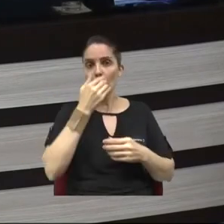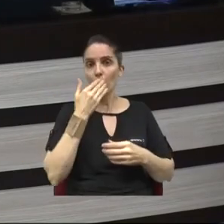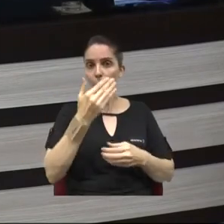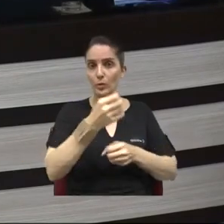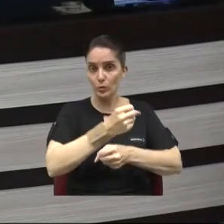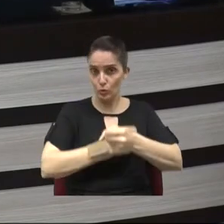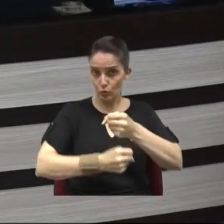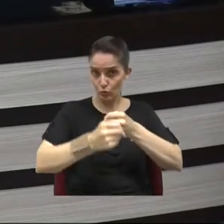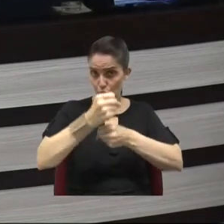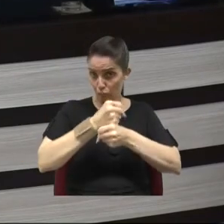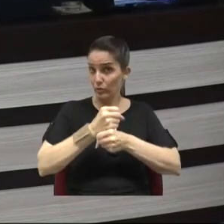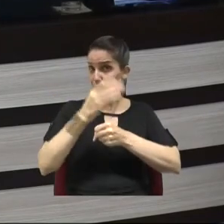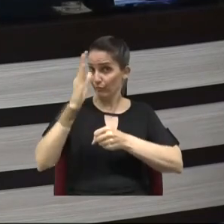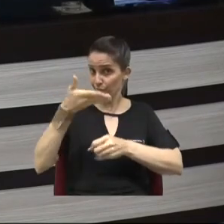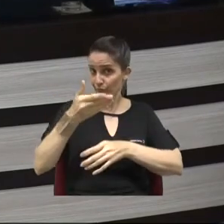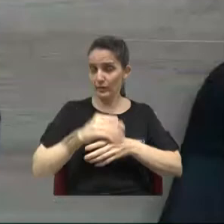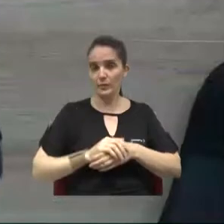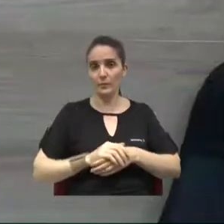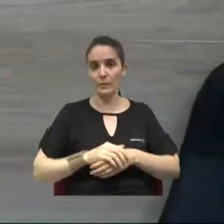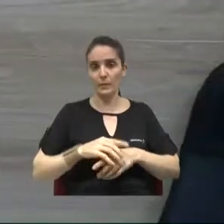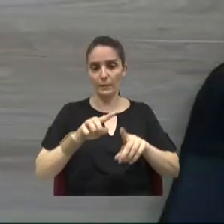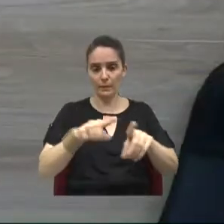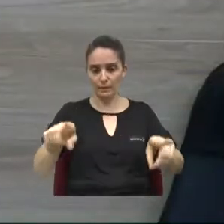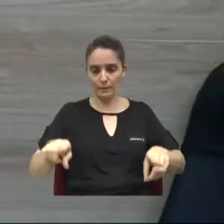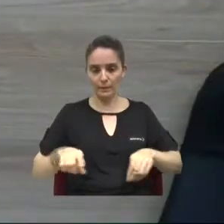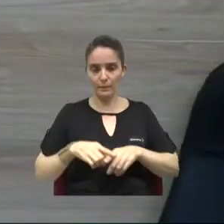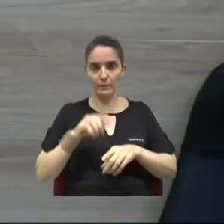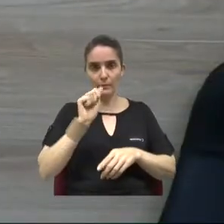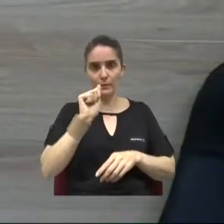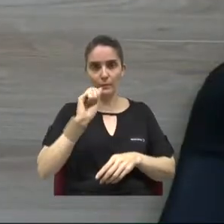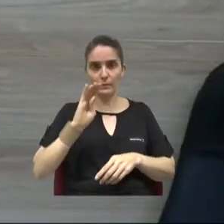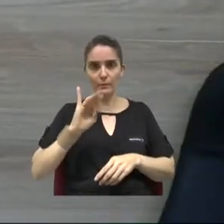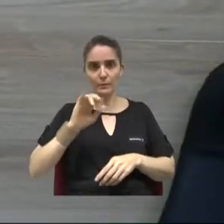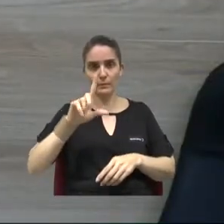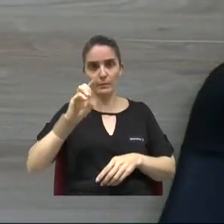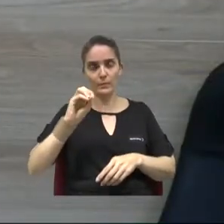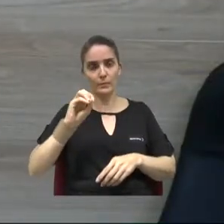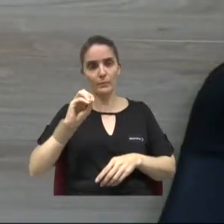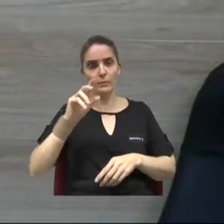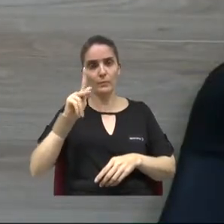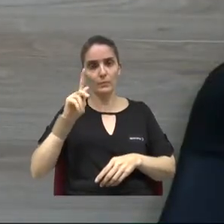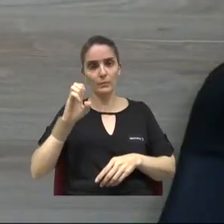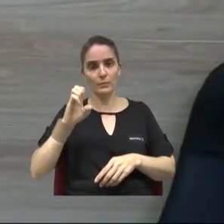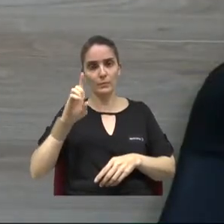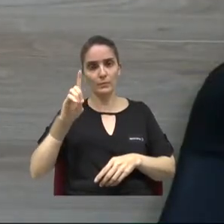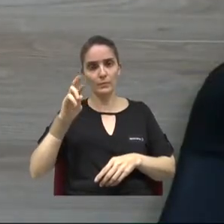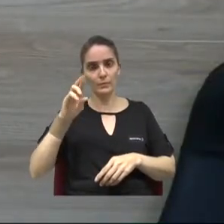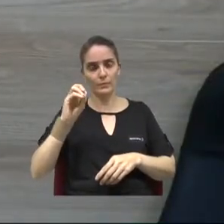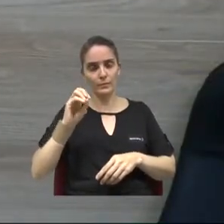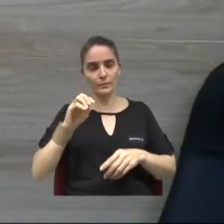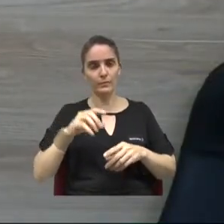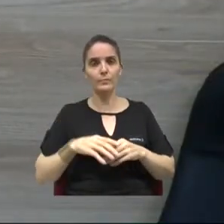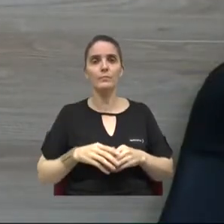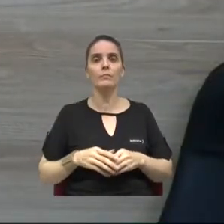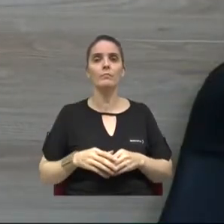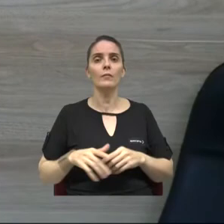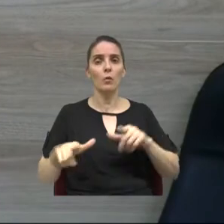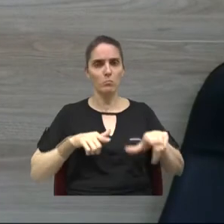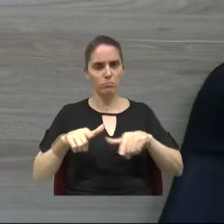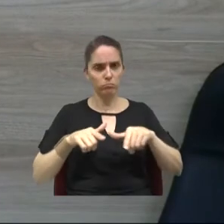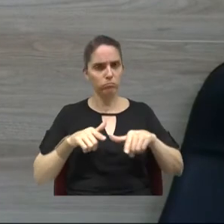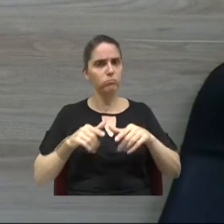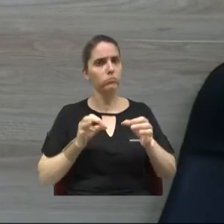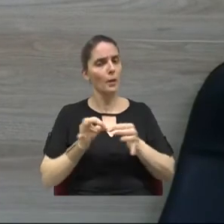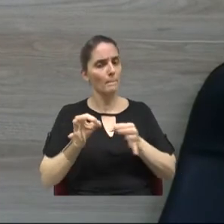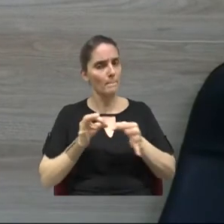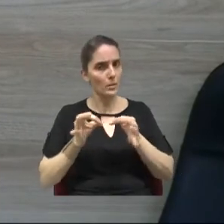já, sobre a área do Abílio Pedro, campo de futebol, projeto que o William desenvolve ali com